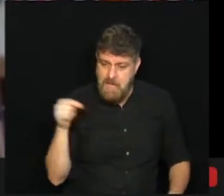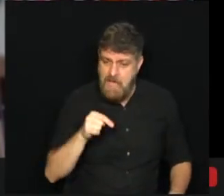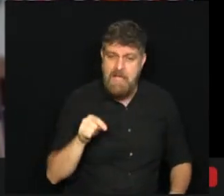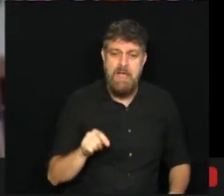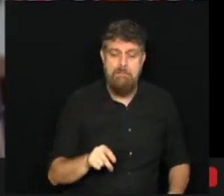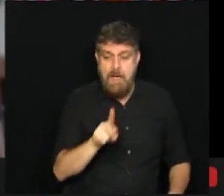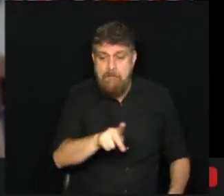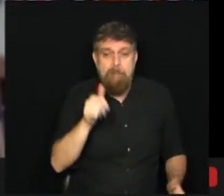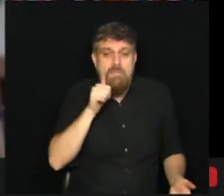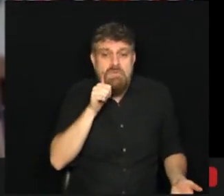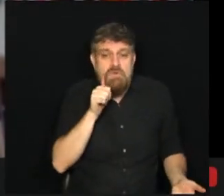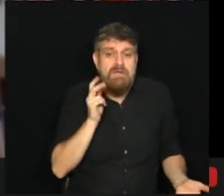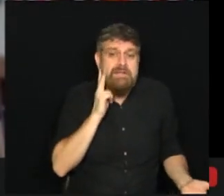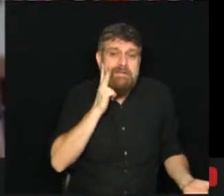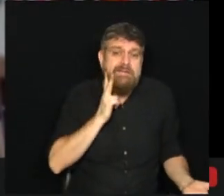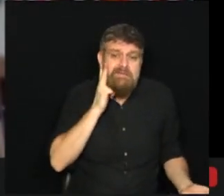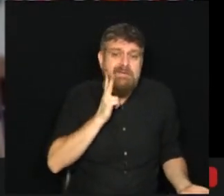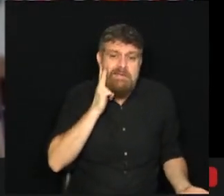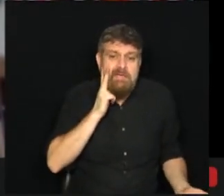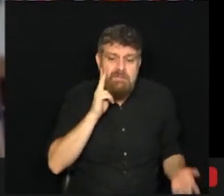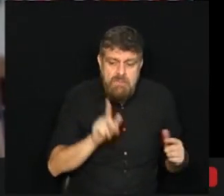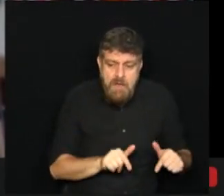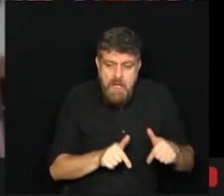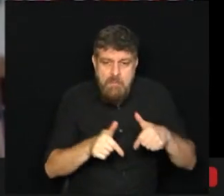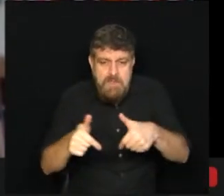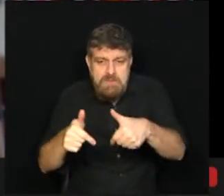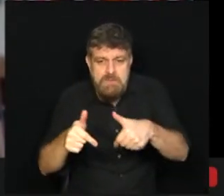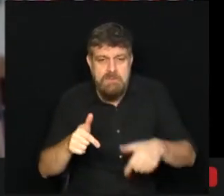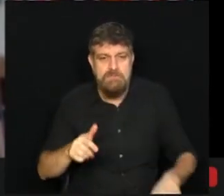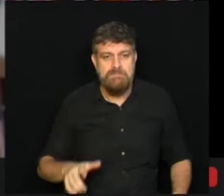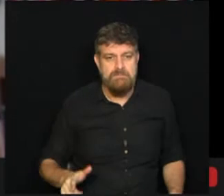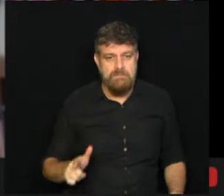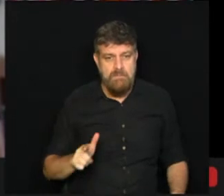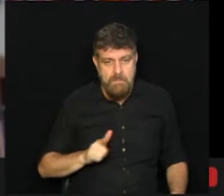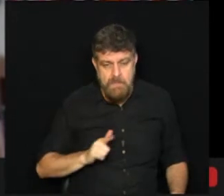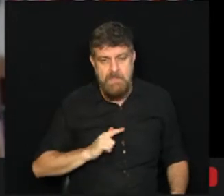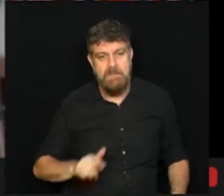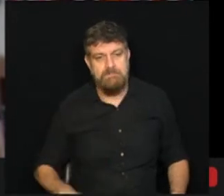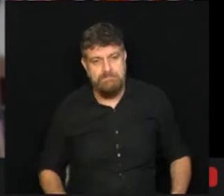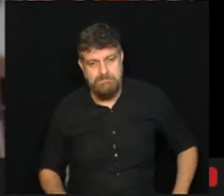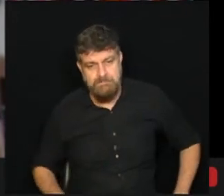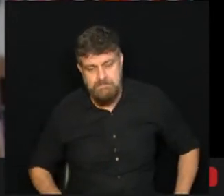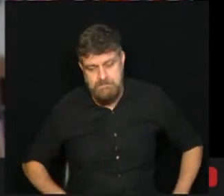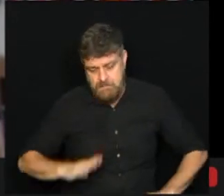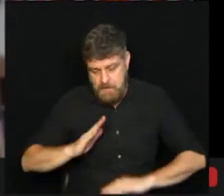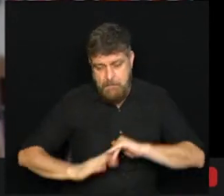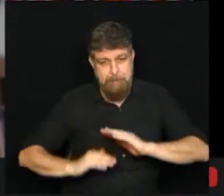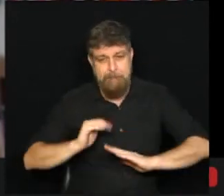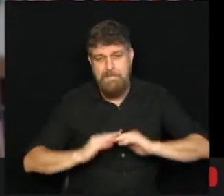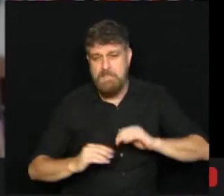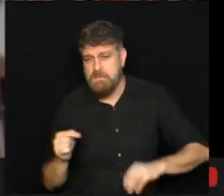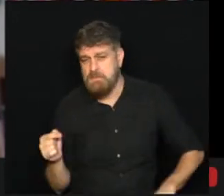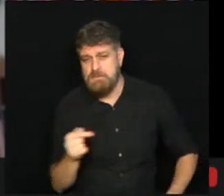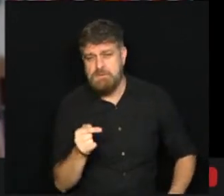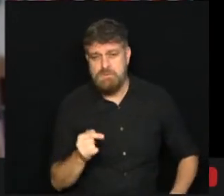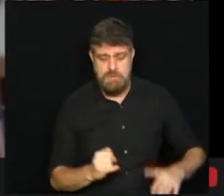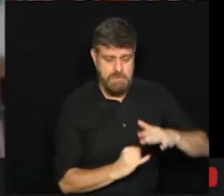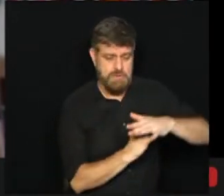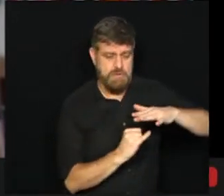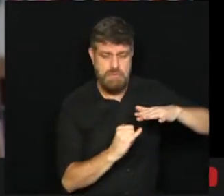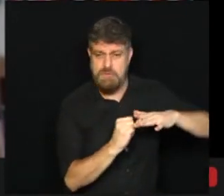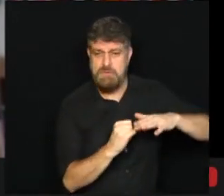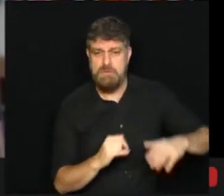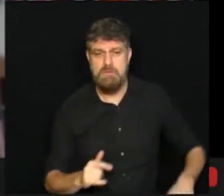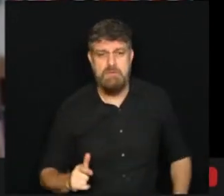ação, inclusive, de uma série de organizações, por conta da ação, inclusive, de entidades, né,